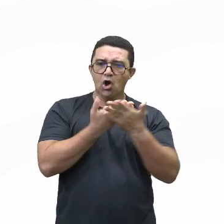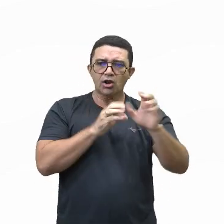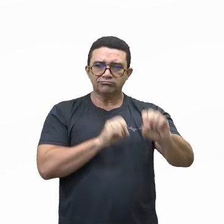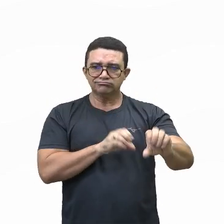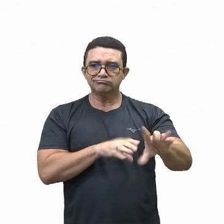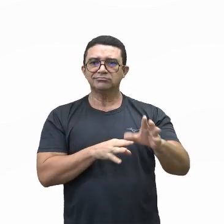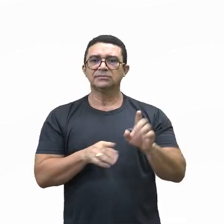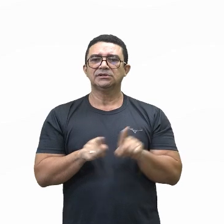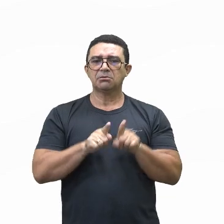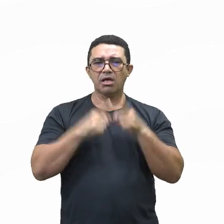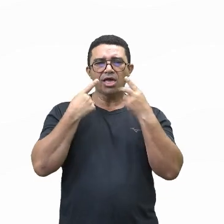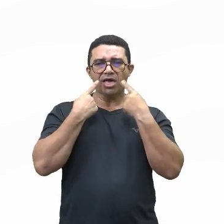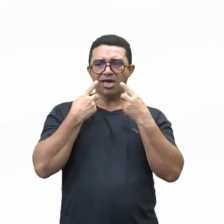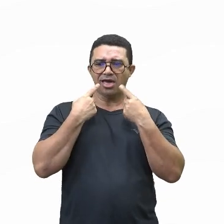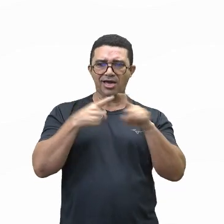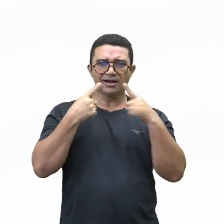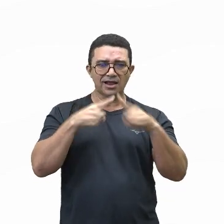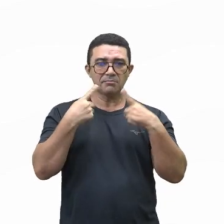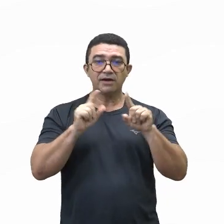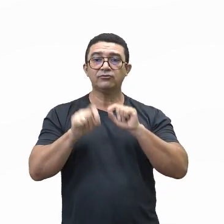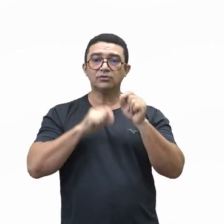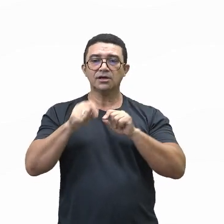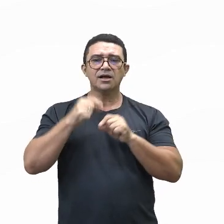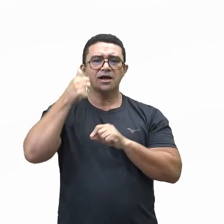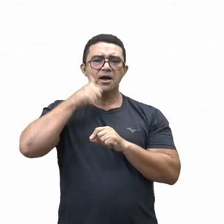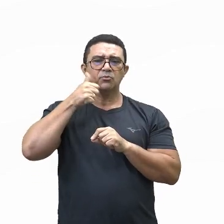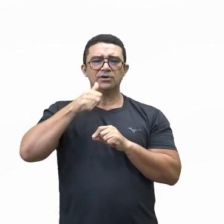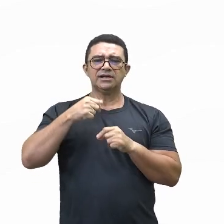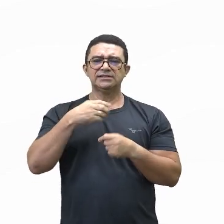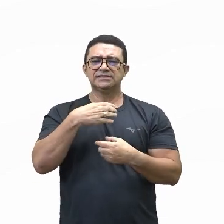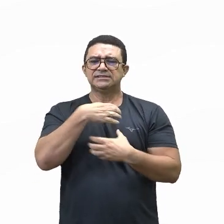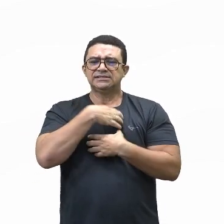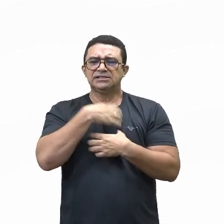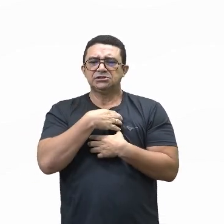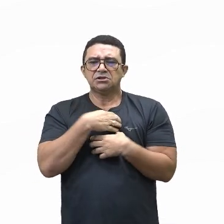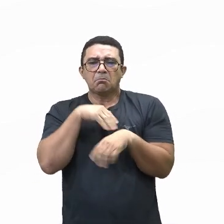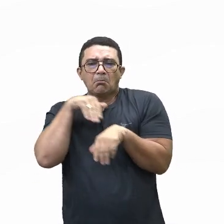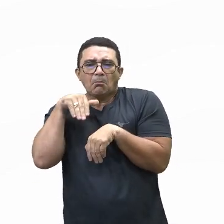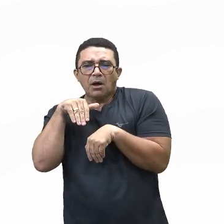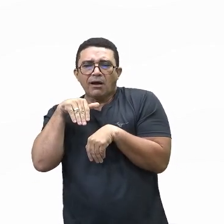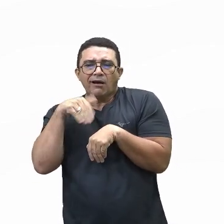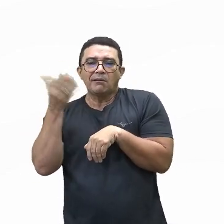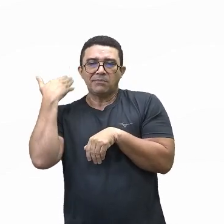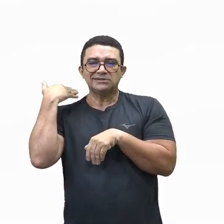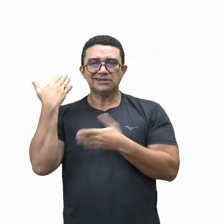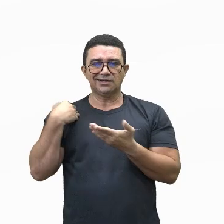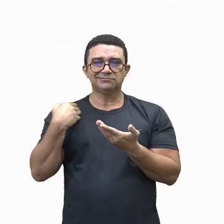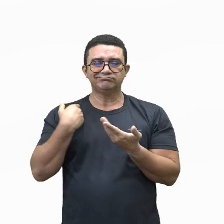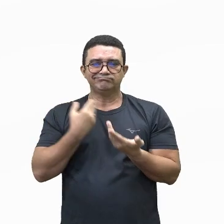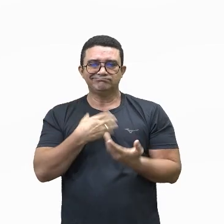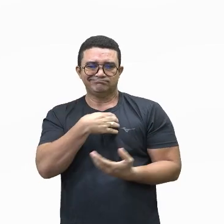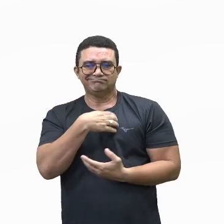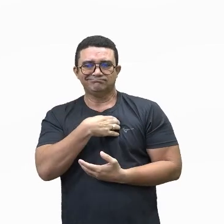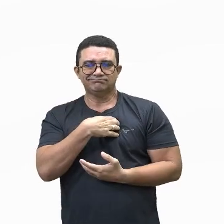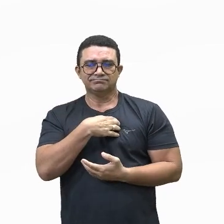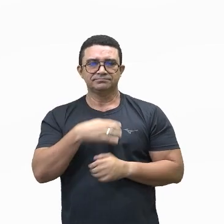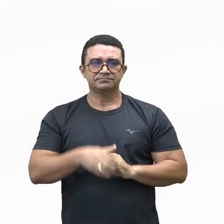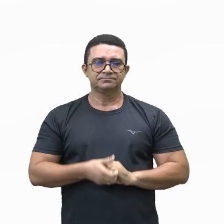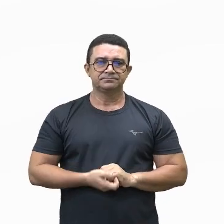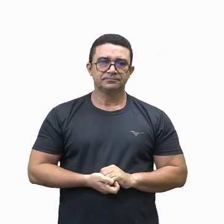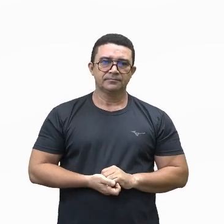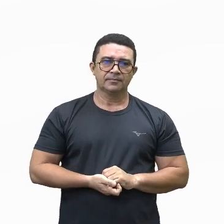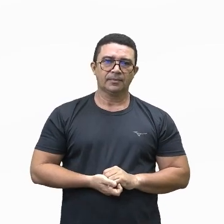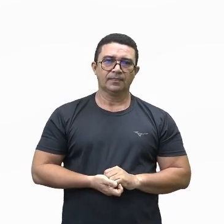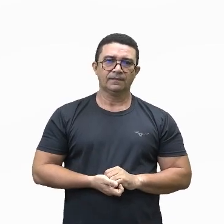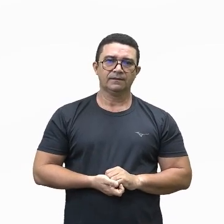condição de opressão em que as mulheres viviam na sociedade na época. Então, vejam lá.